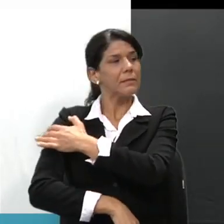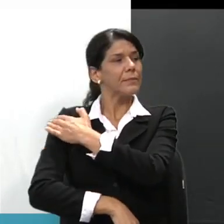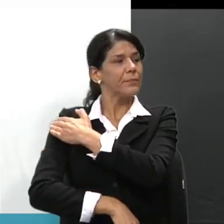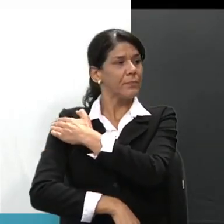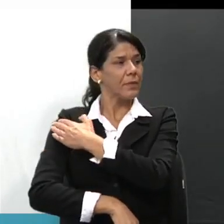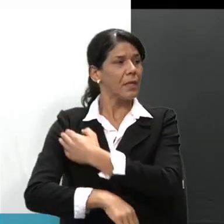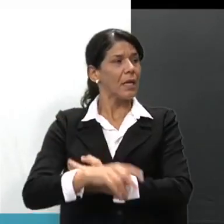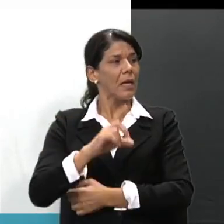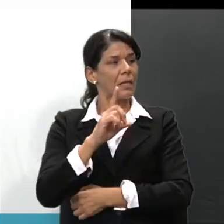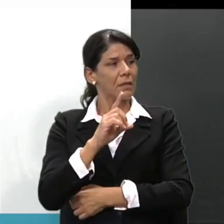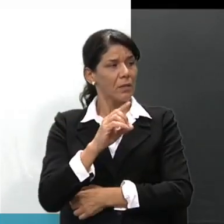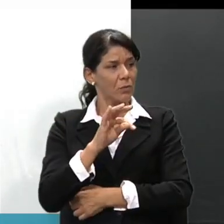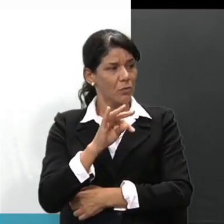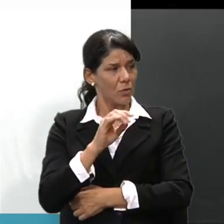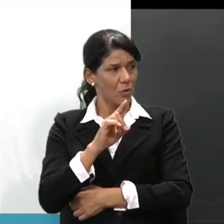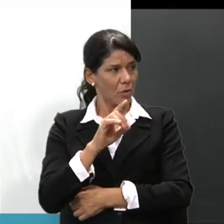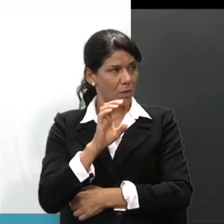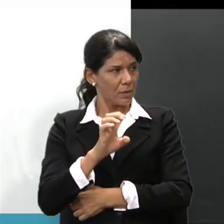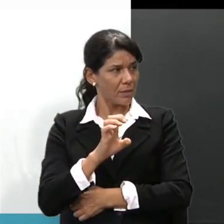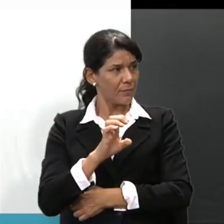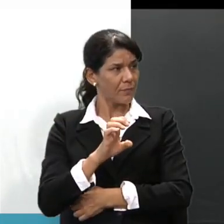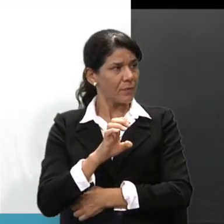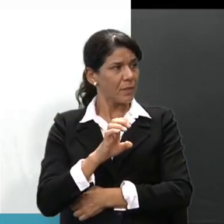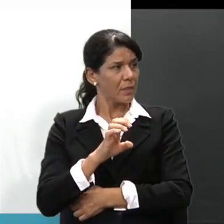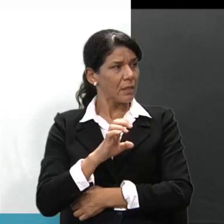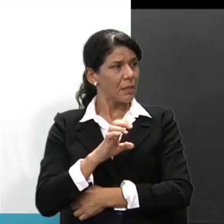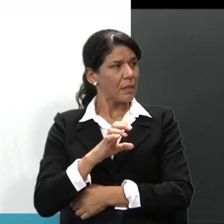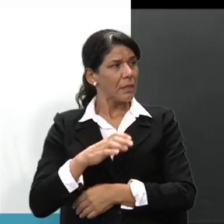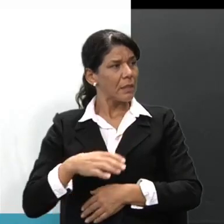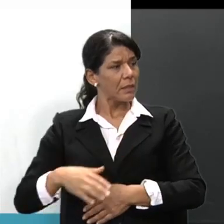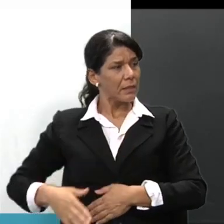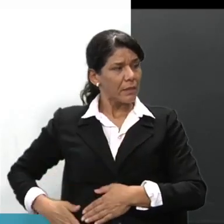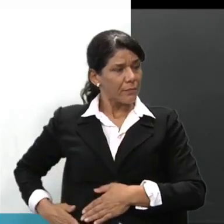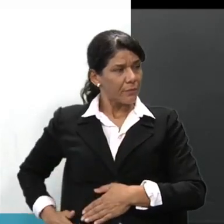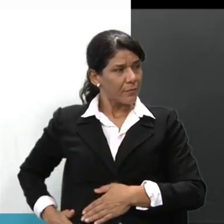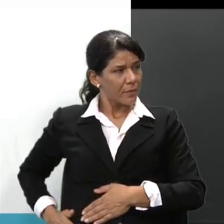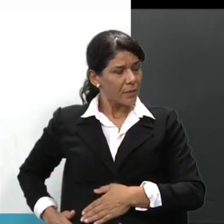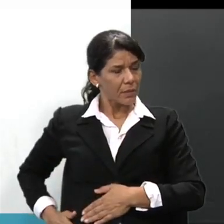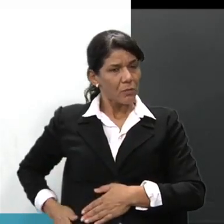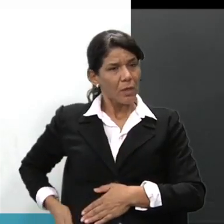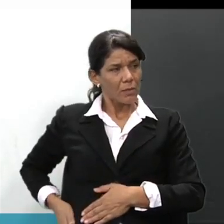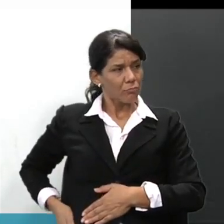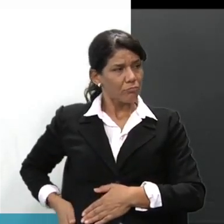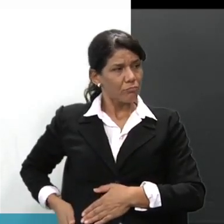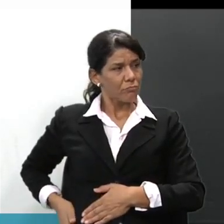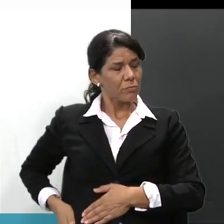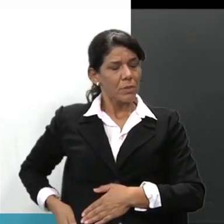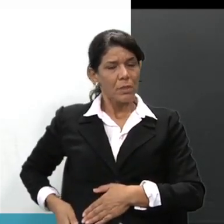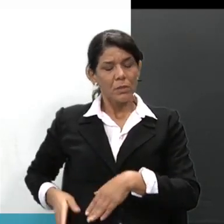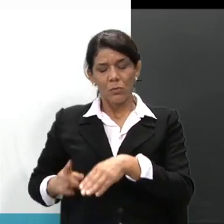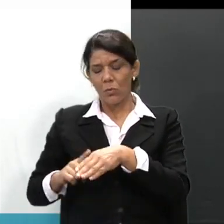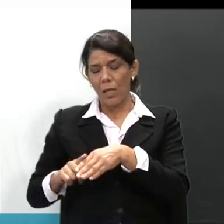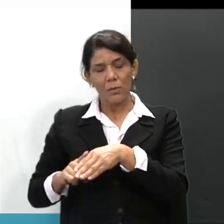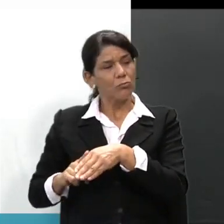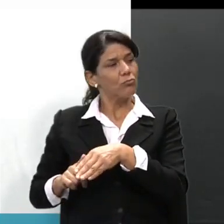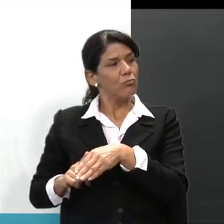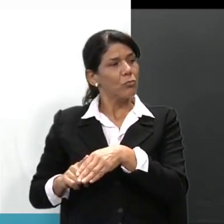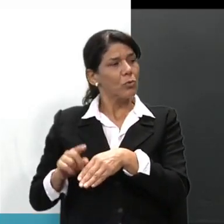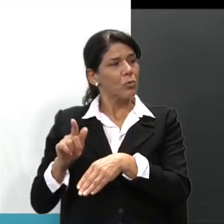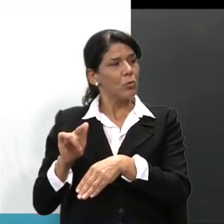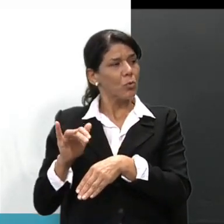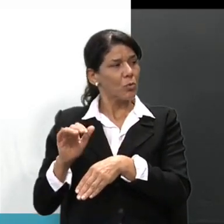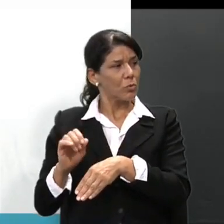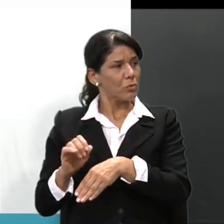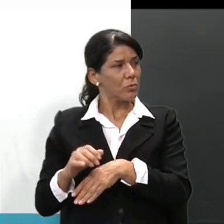região ventroglútea, tá? Aqui mais lateralizado. E a região aqui,